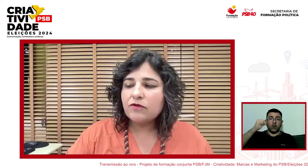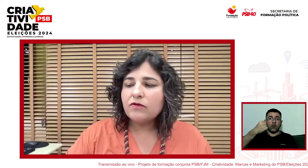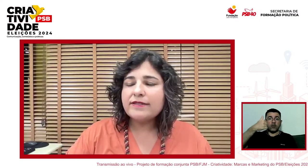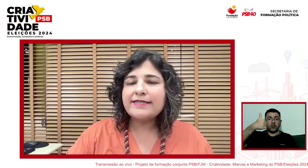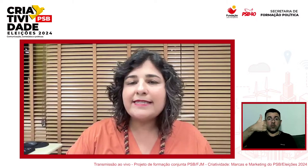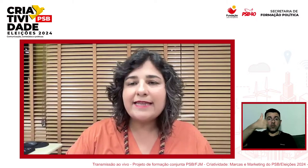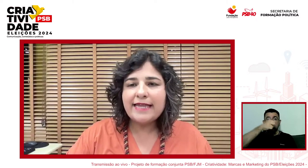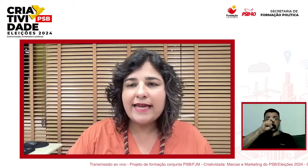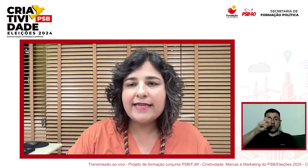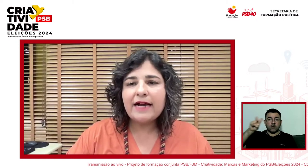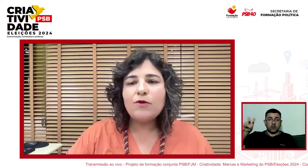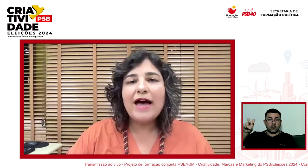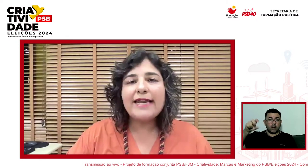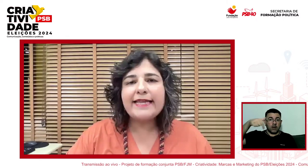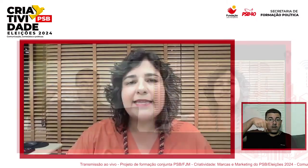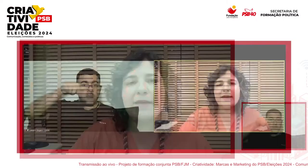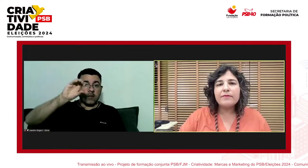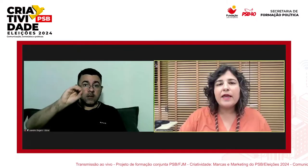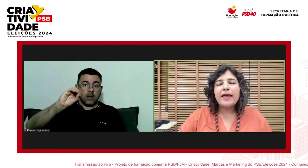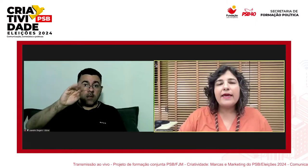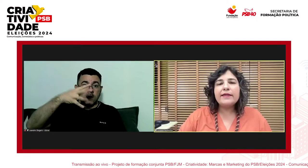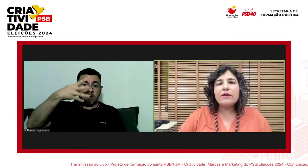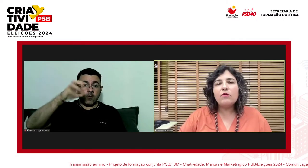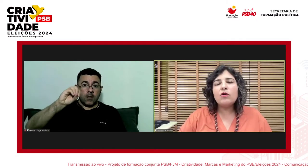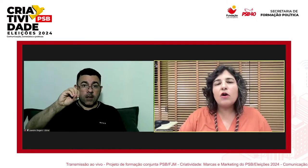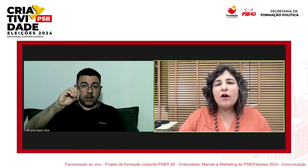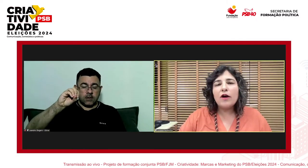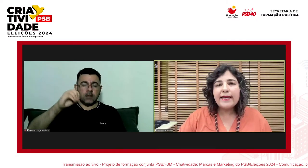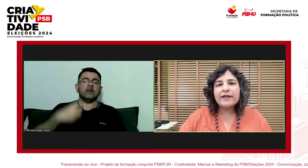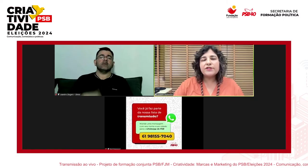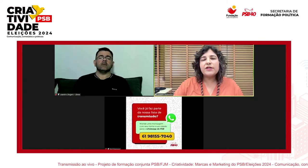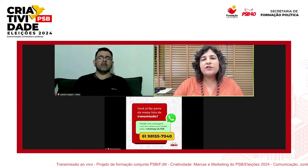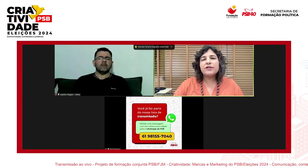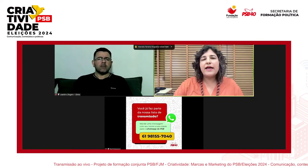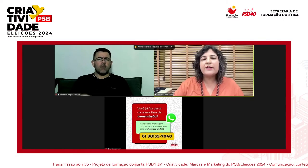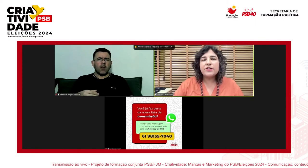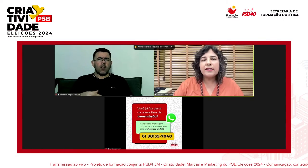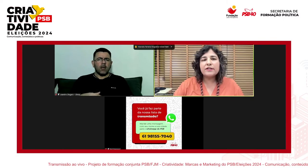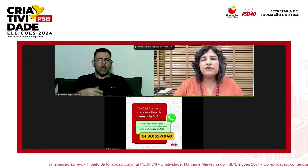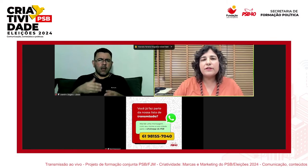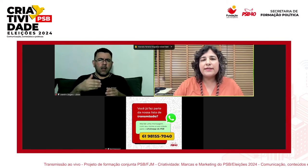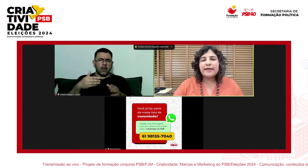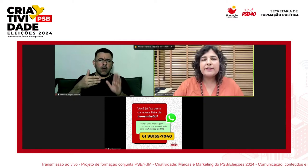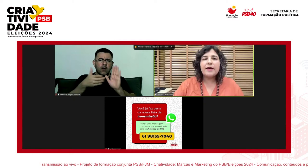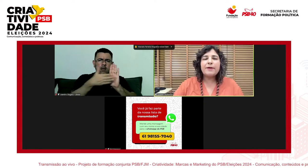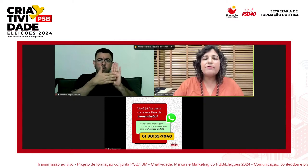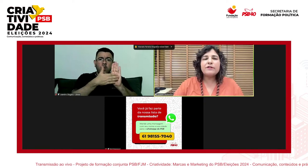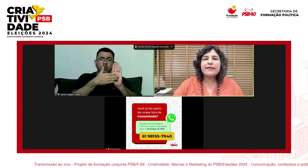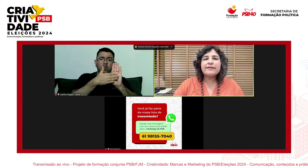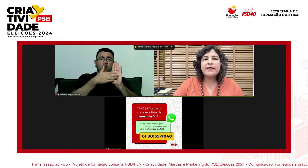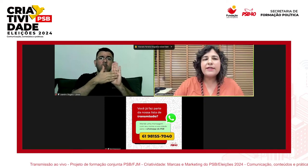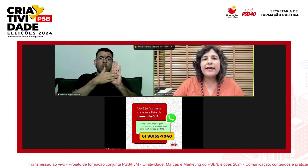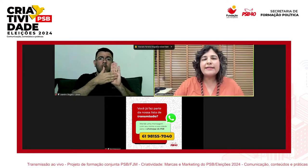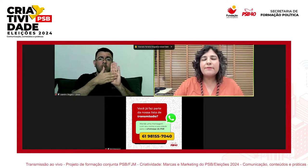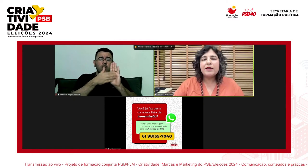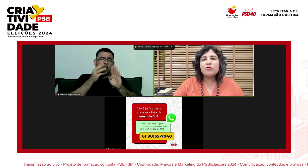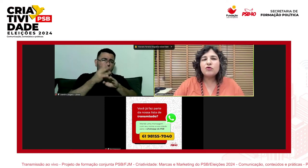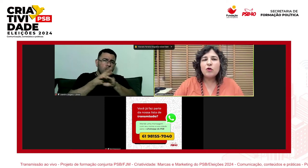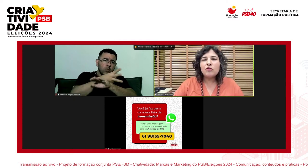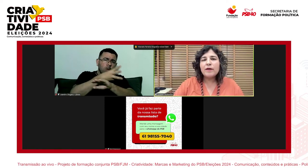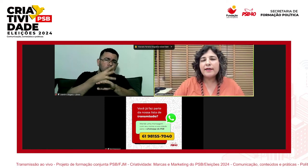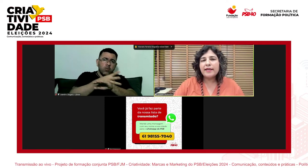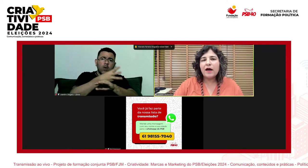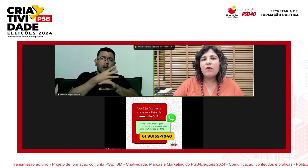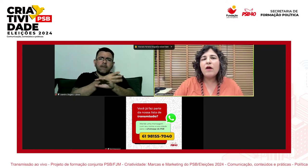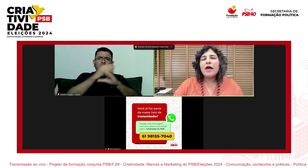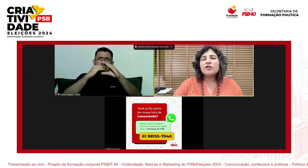98155 7040 então coloquem a gente na agenda de vocês que é para vocês estarem recebendo